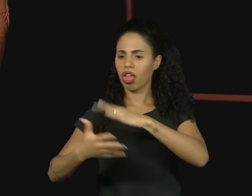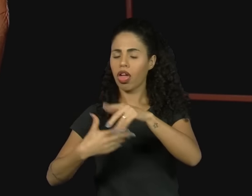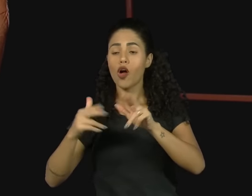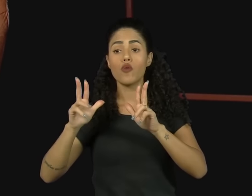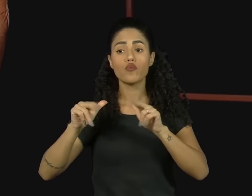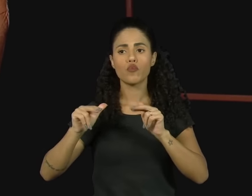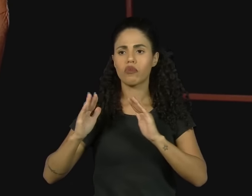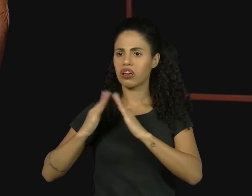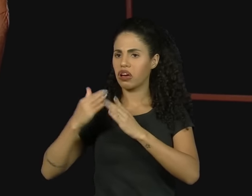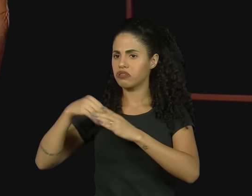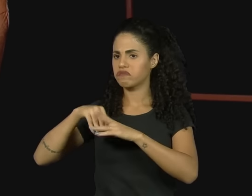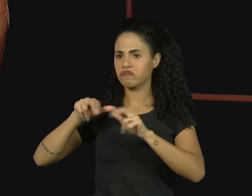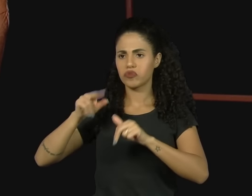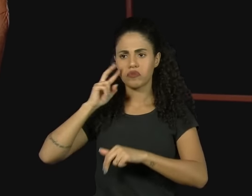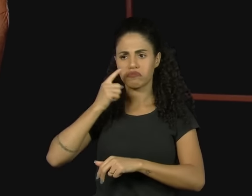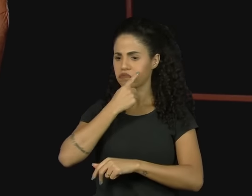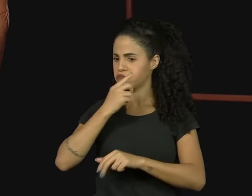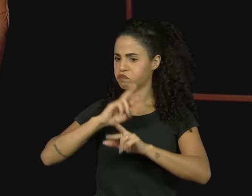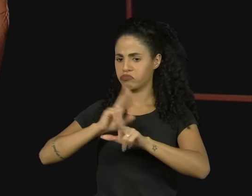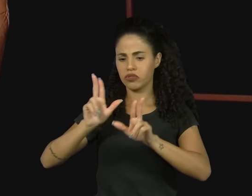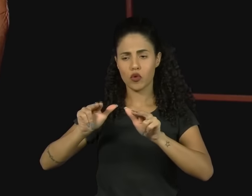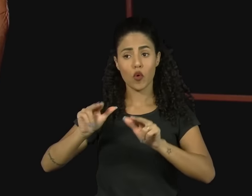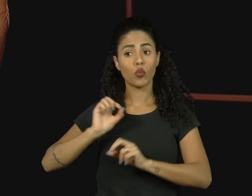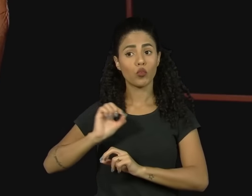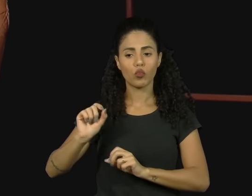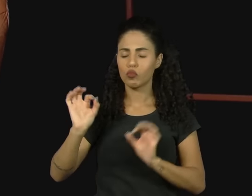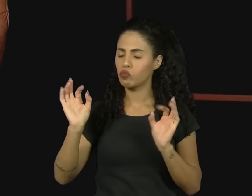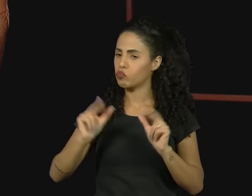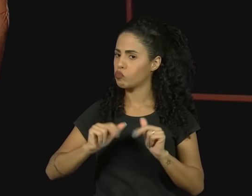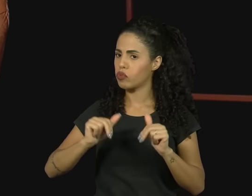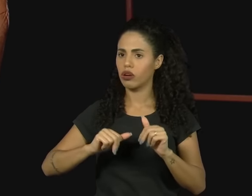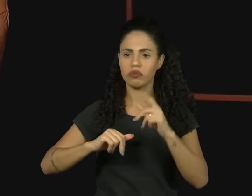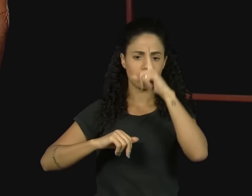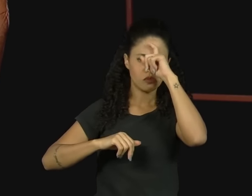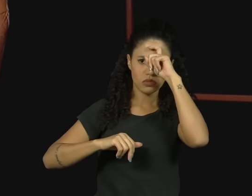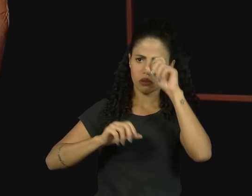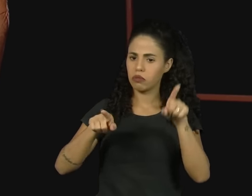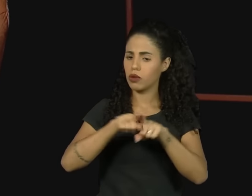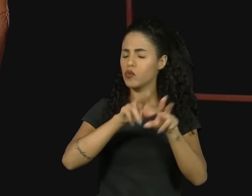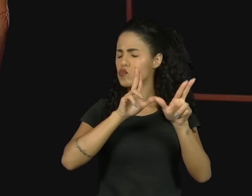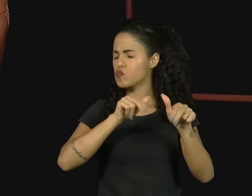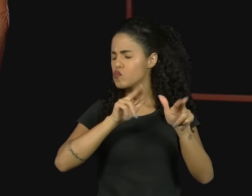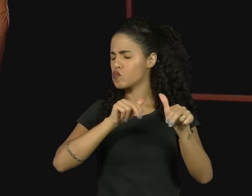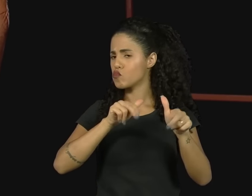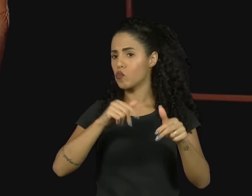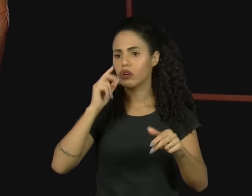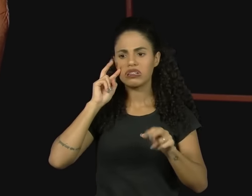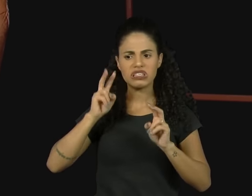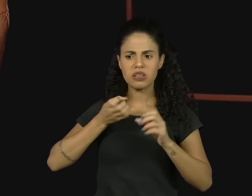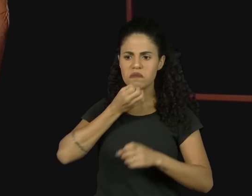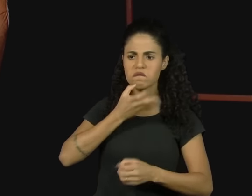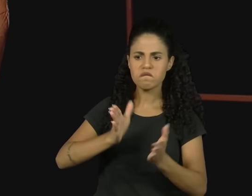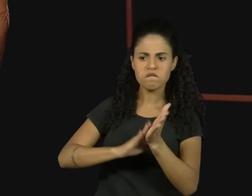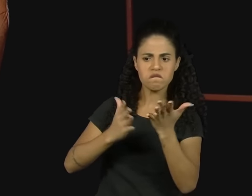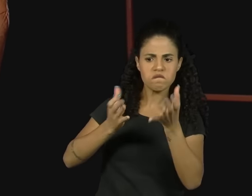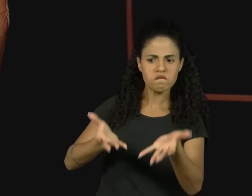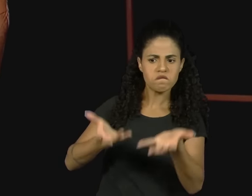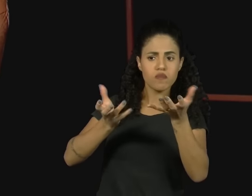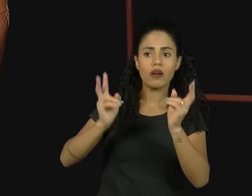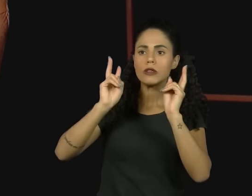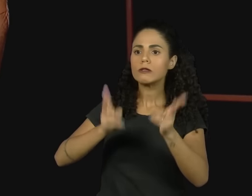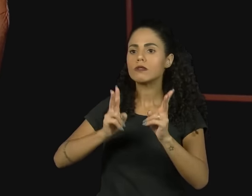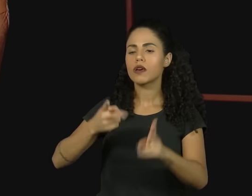casa, nem, sei lá, nem no hospital, tá? E papai